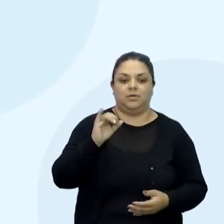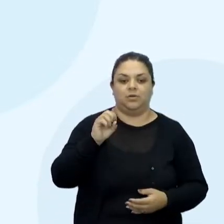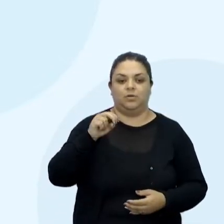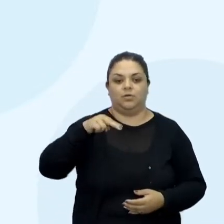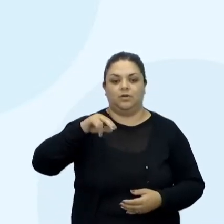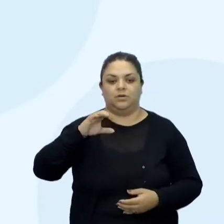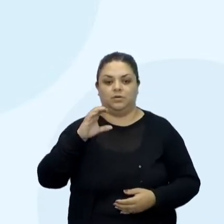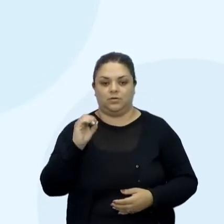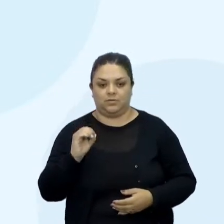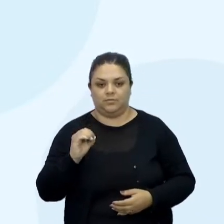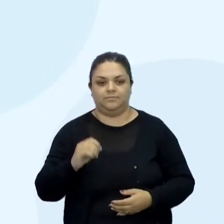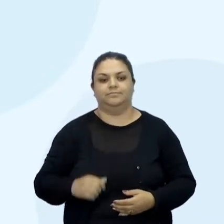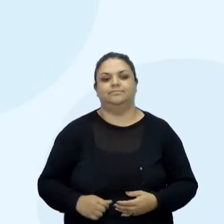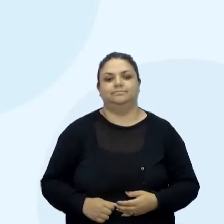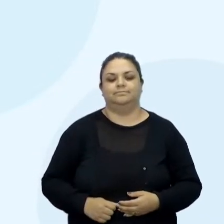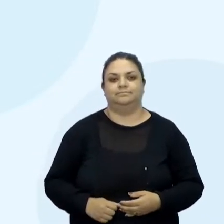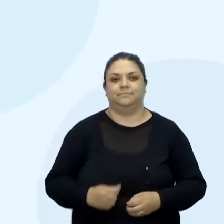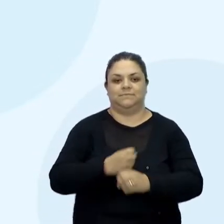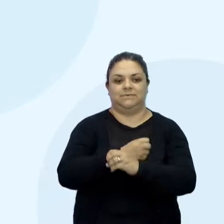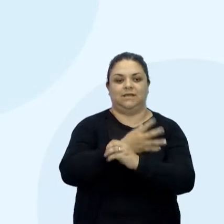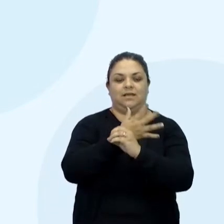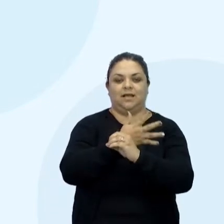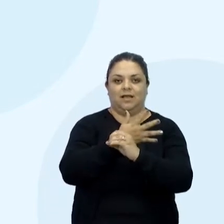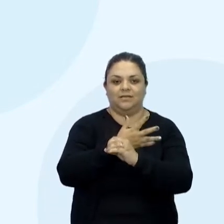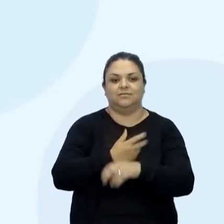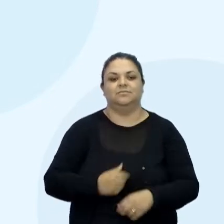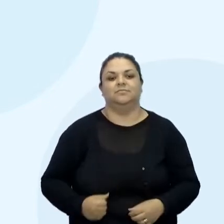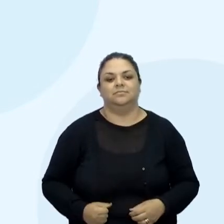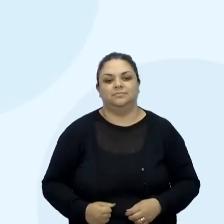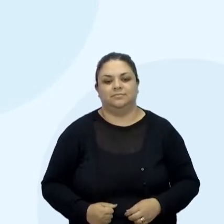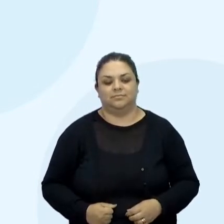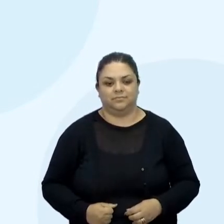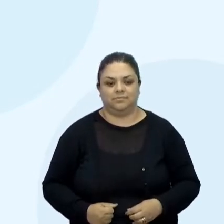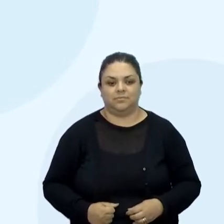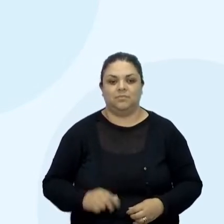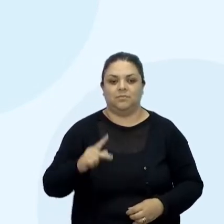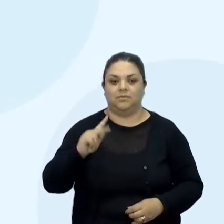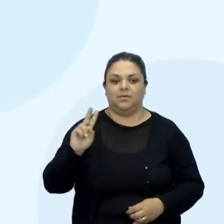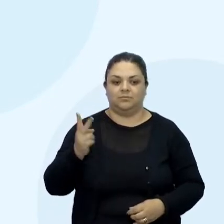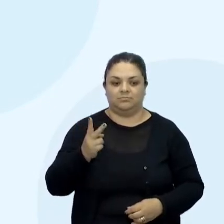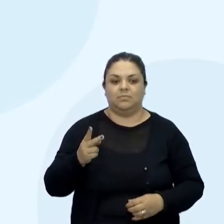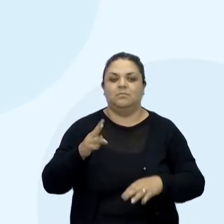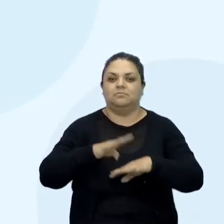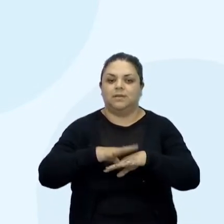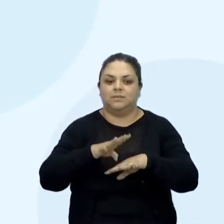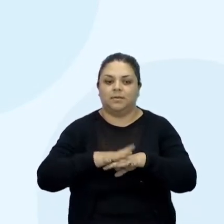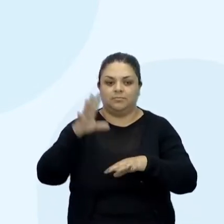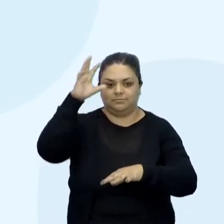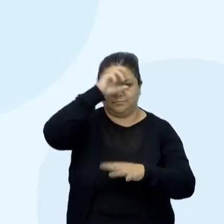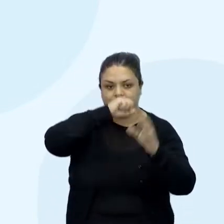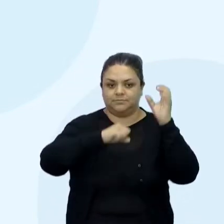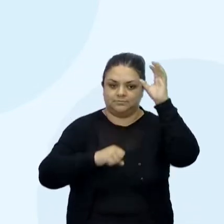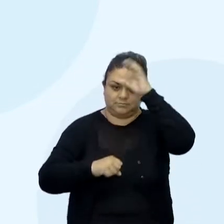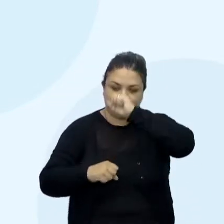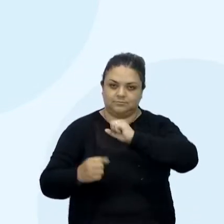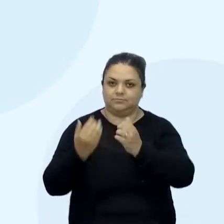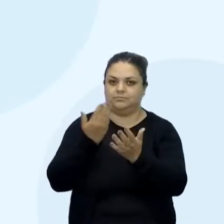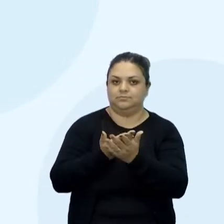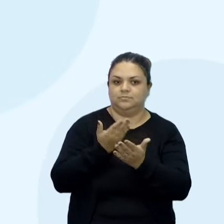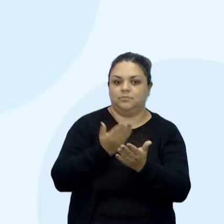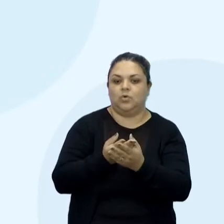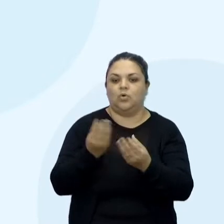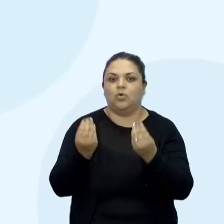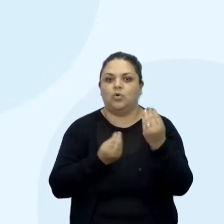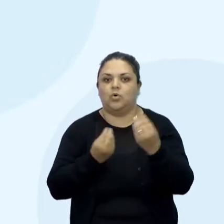a gente falou só sobre ácidos, né? E aí a gente estudou aí matematicamente como é que a gente enxerga esse nível